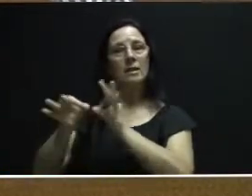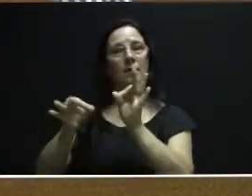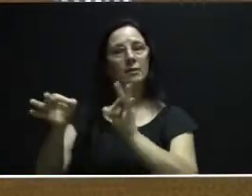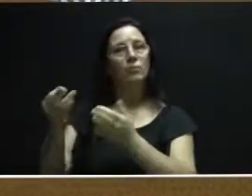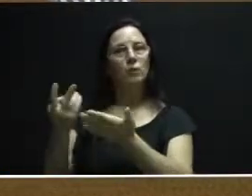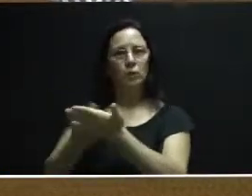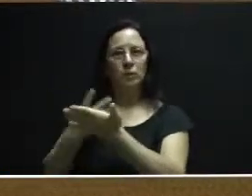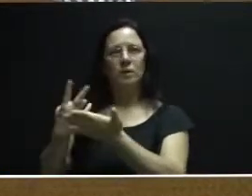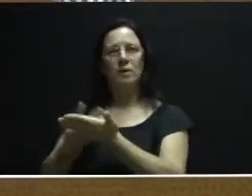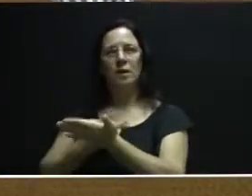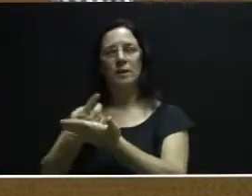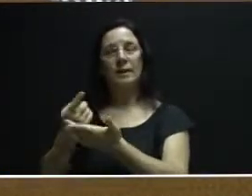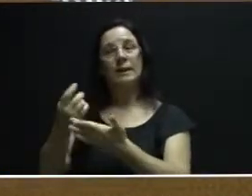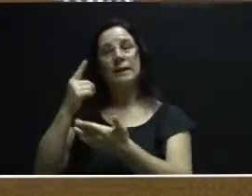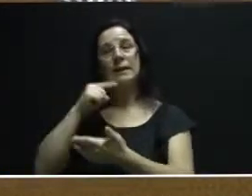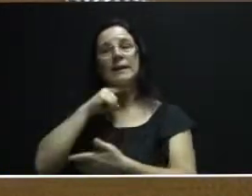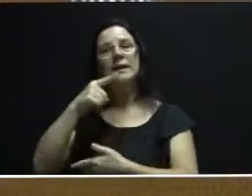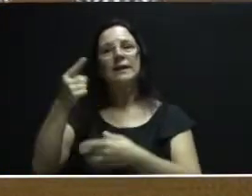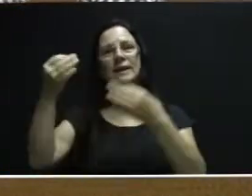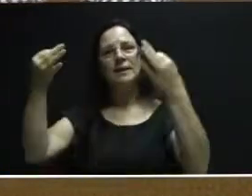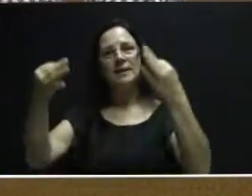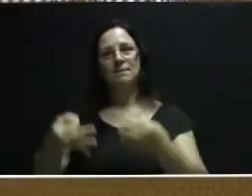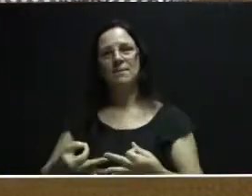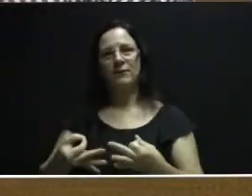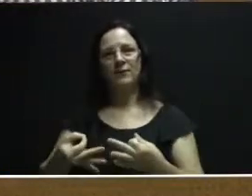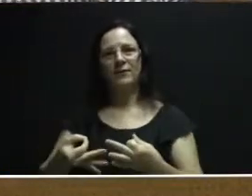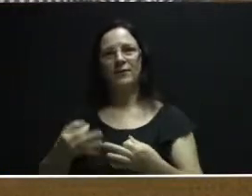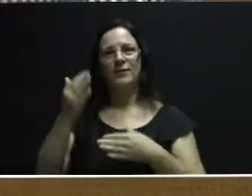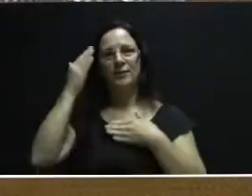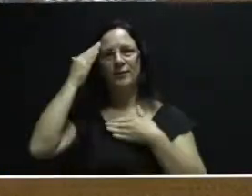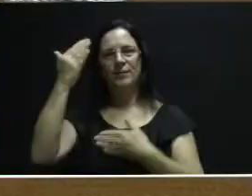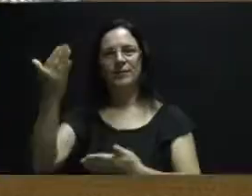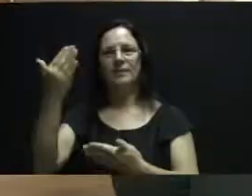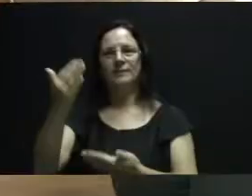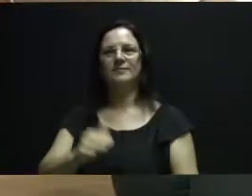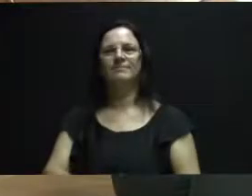errei, porque ninguém é perfeito nessa vida. Muito obrigado.